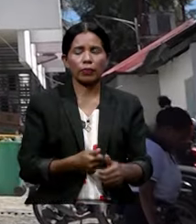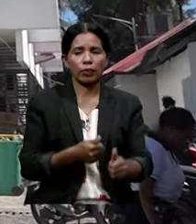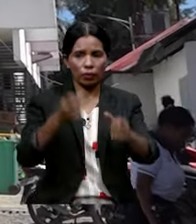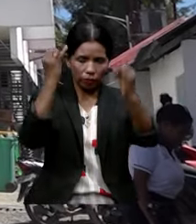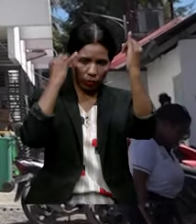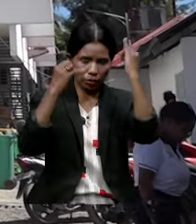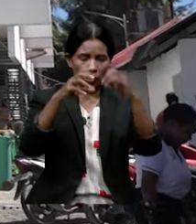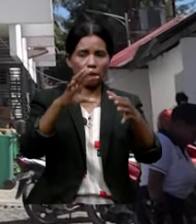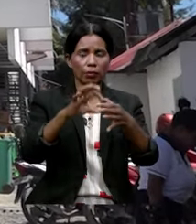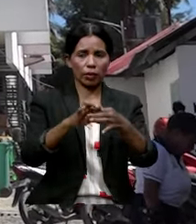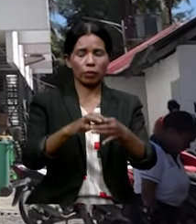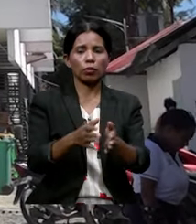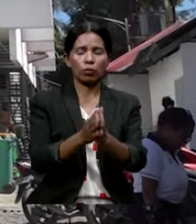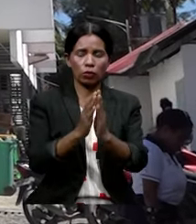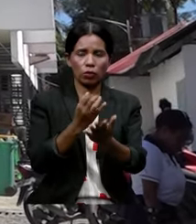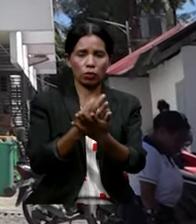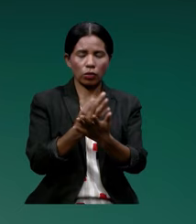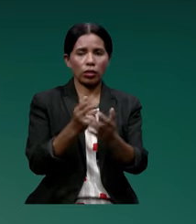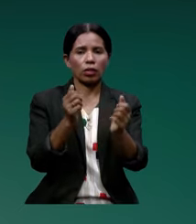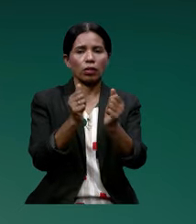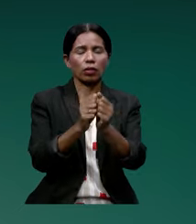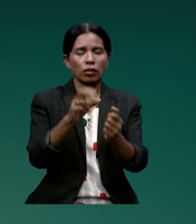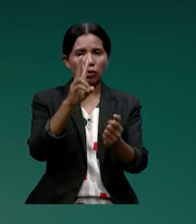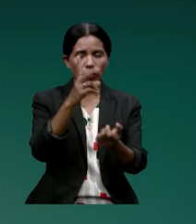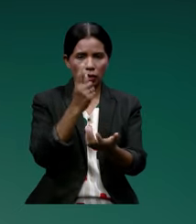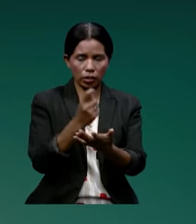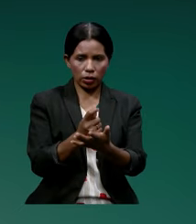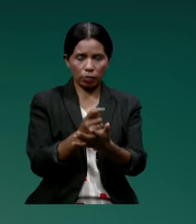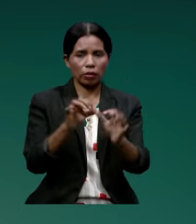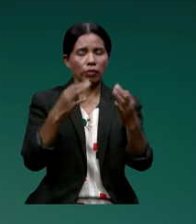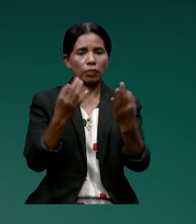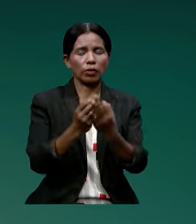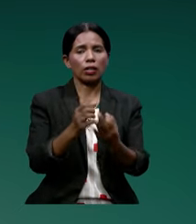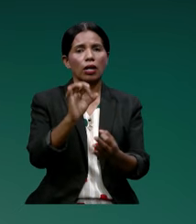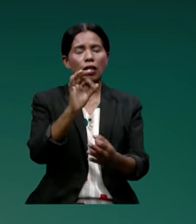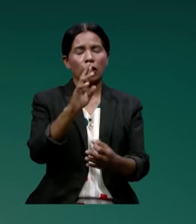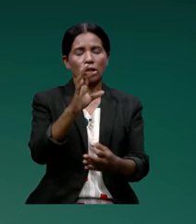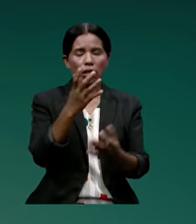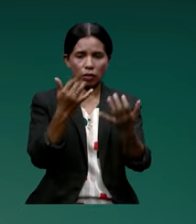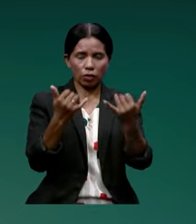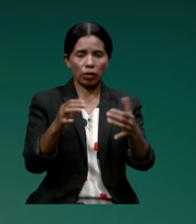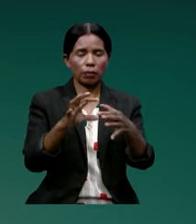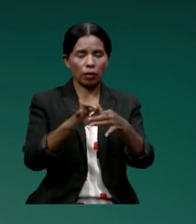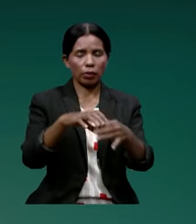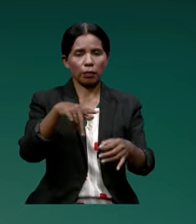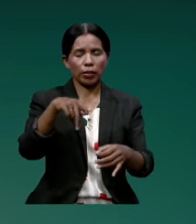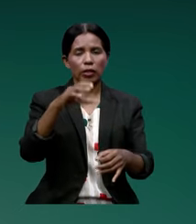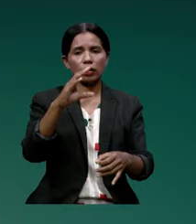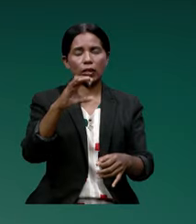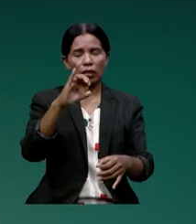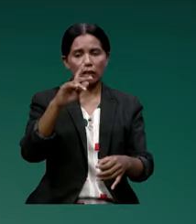informação, membro refere tenta russo osan ho montante dólar rihunrua ba família Arnolfo Teves. Horas ne darão, membro PSIC refere e a rela